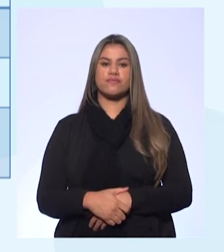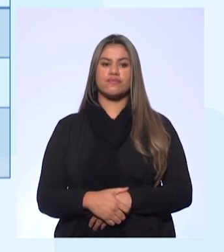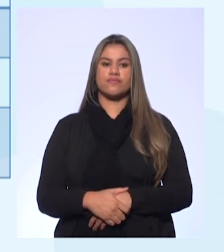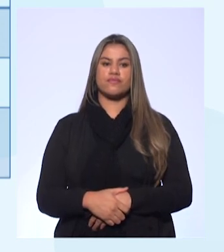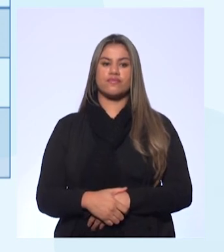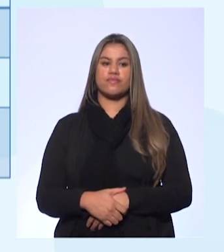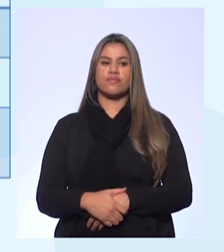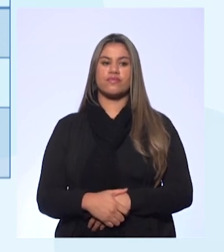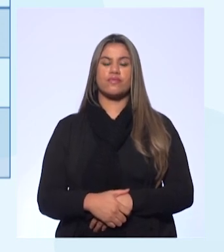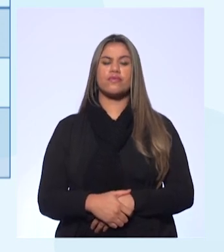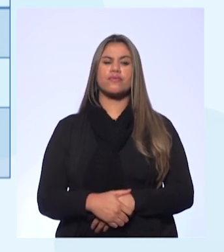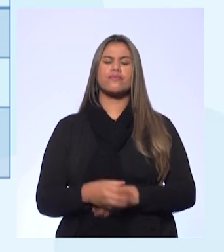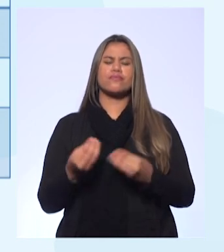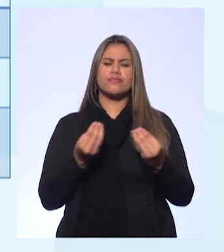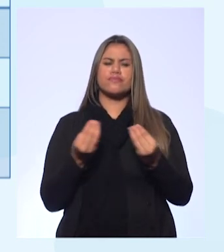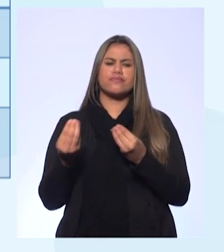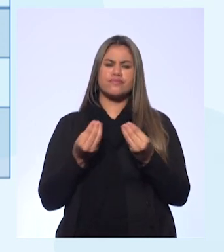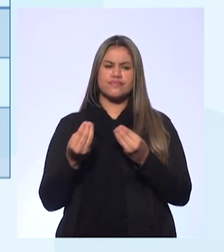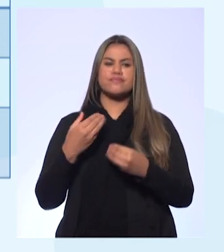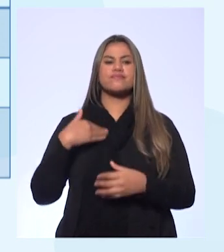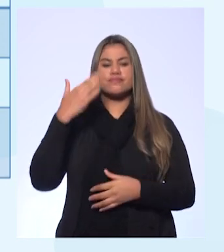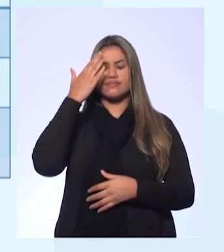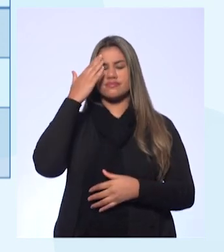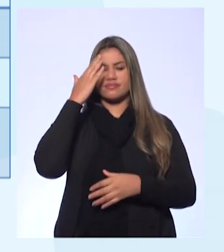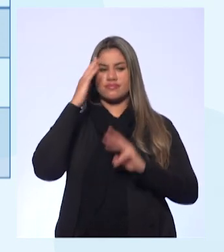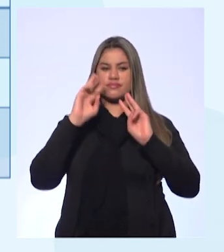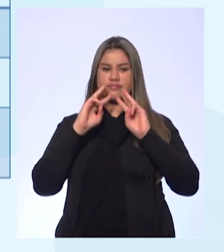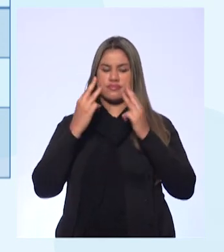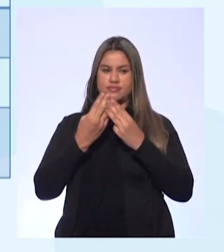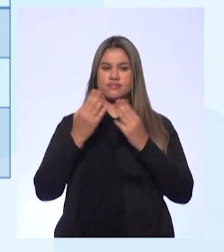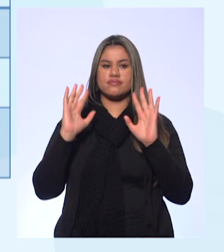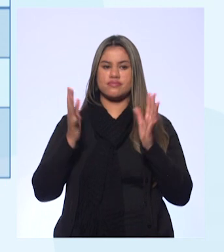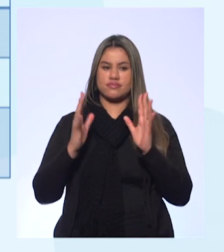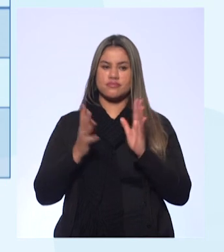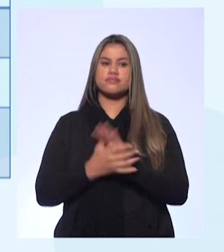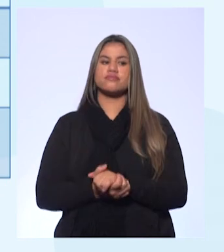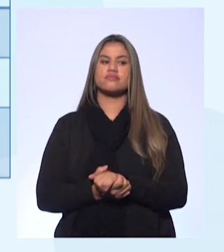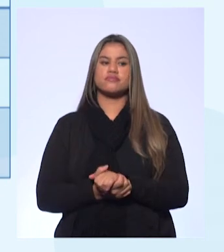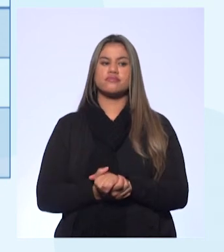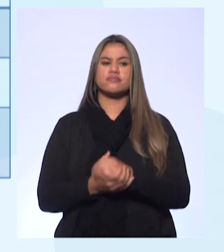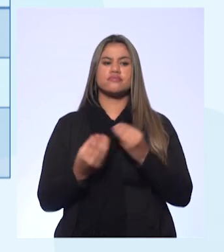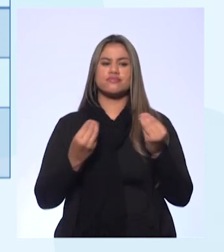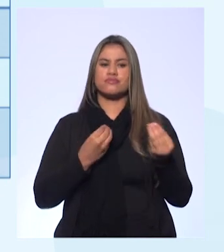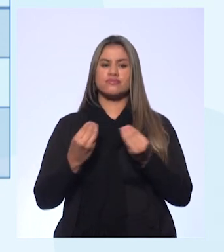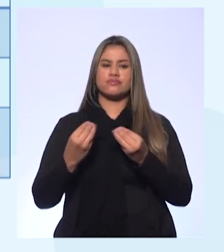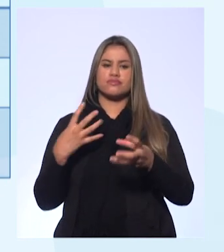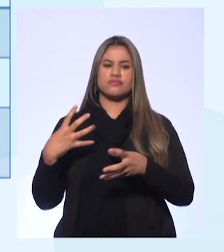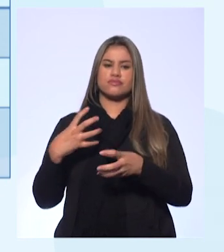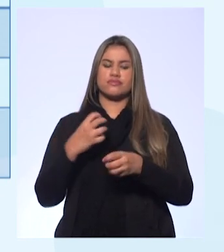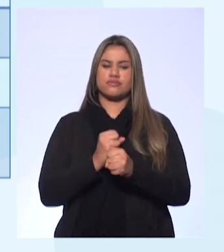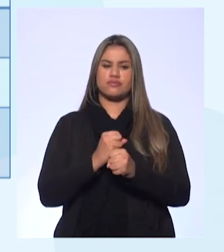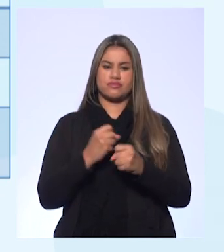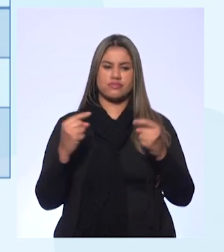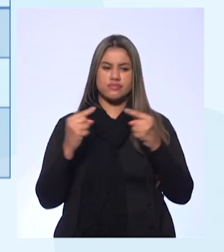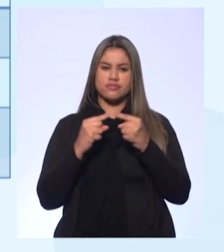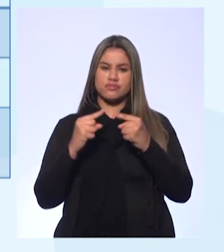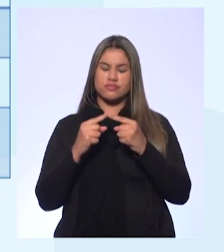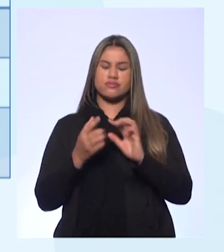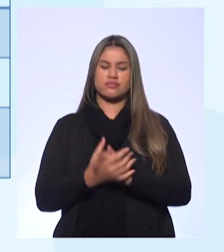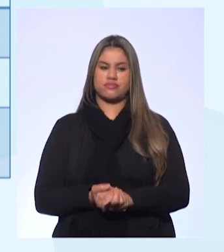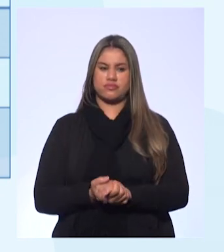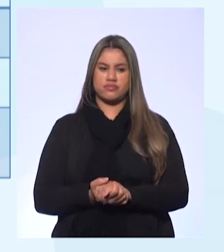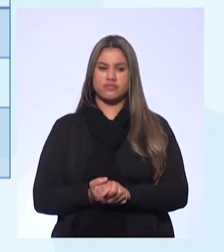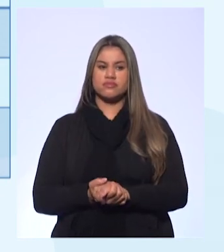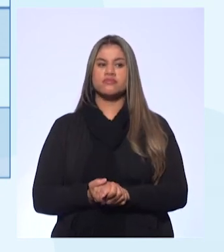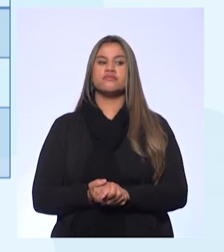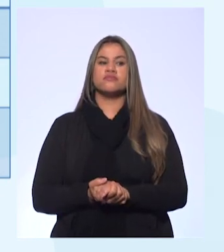que acontece? Eu sei as massas atômicas, que está ali descrita para facilitar para a gente. Como eu calculo a massa molecular dessa reação? Primeiro, eu vou